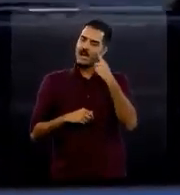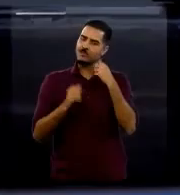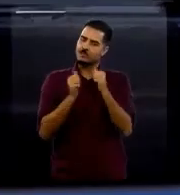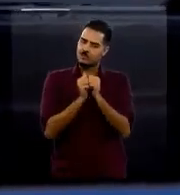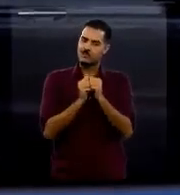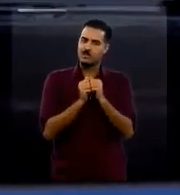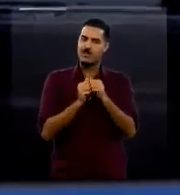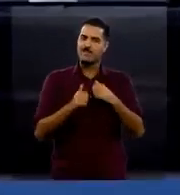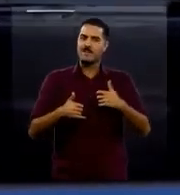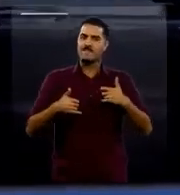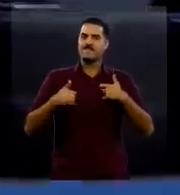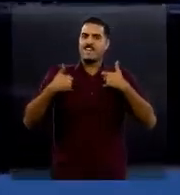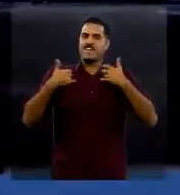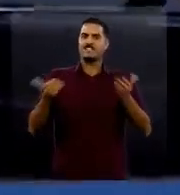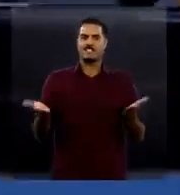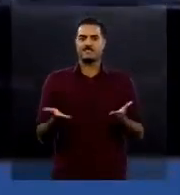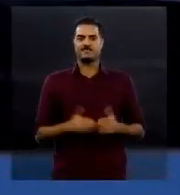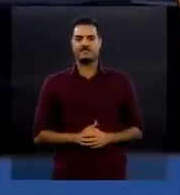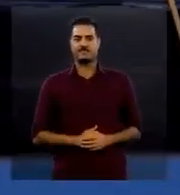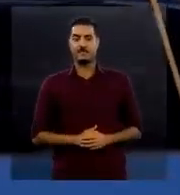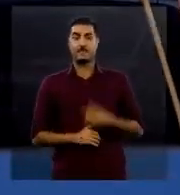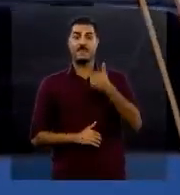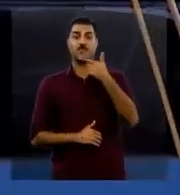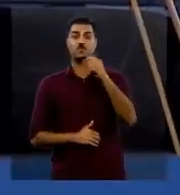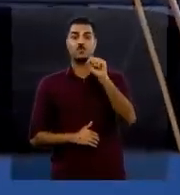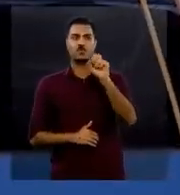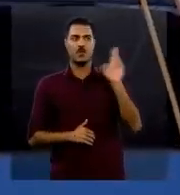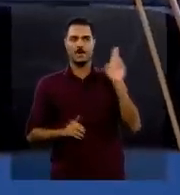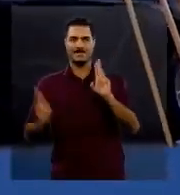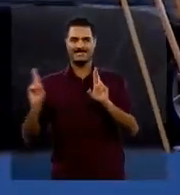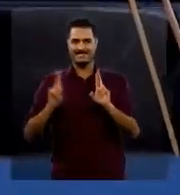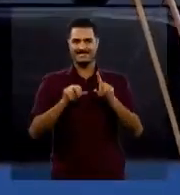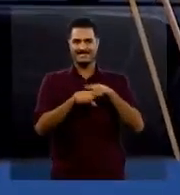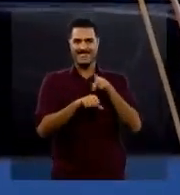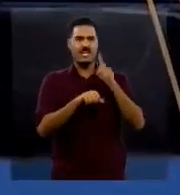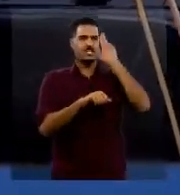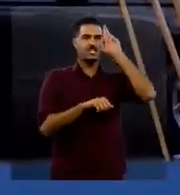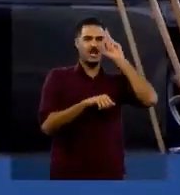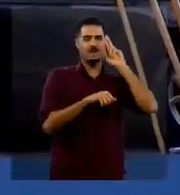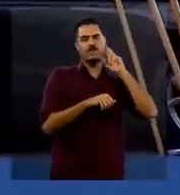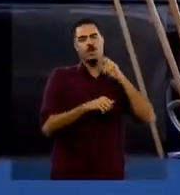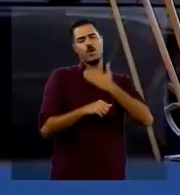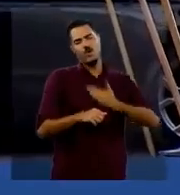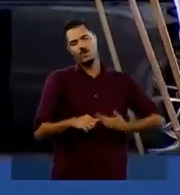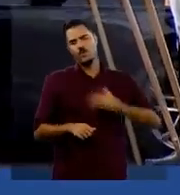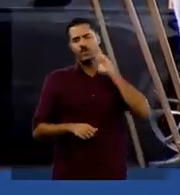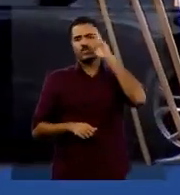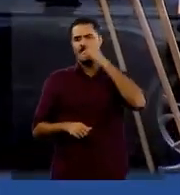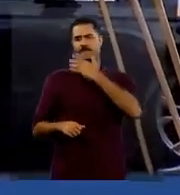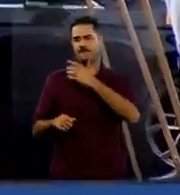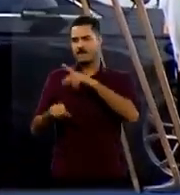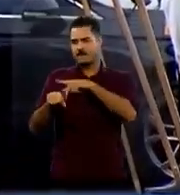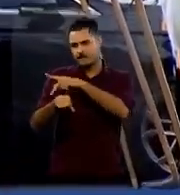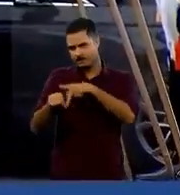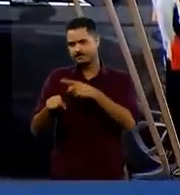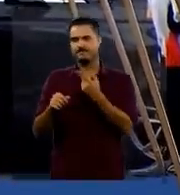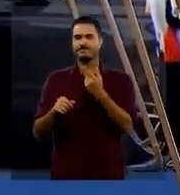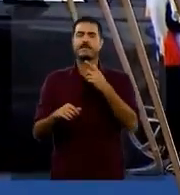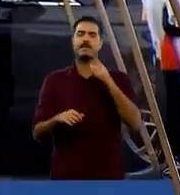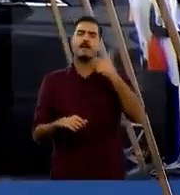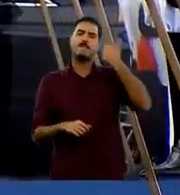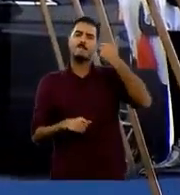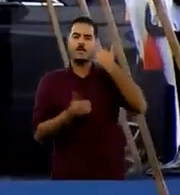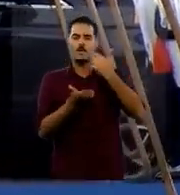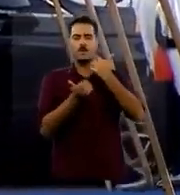coquetel. 28 autoridades estrangeiras, entre chefes de governo, chefes de Estado, primeiros ministros,